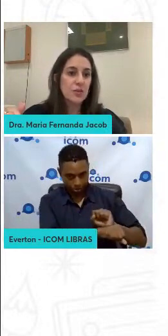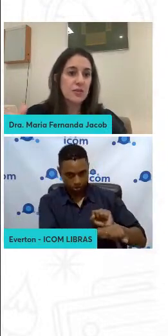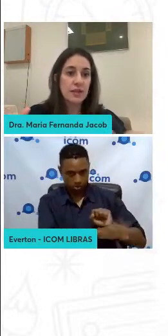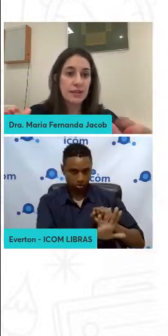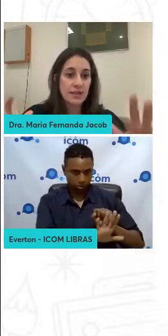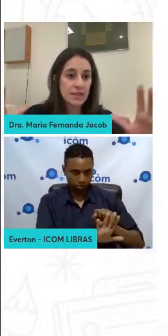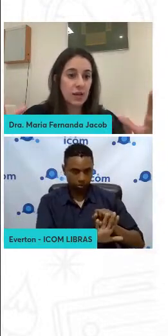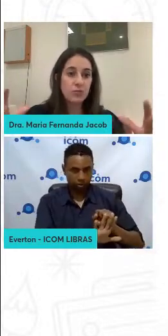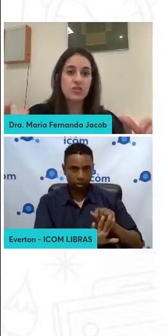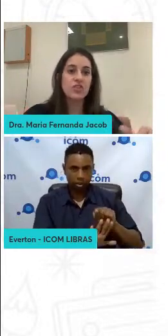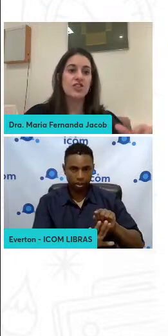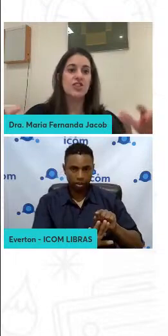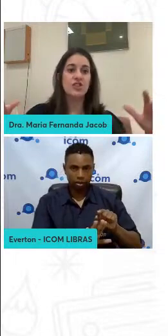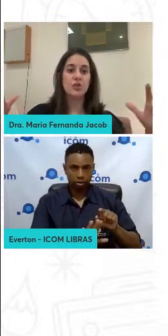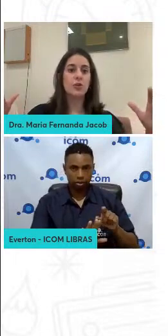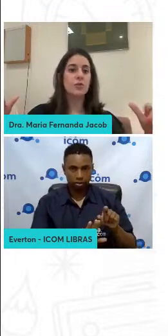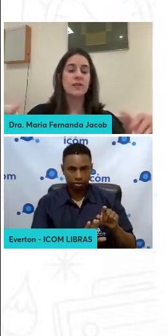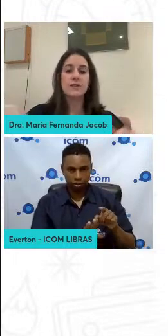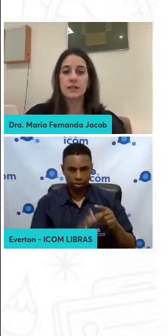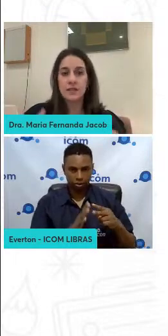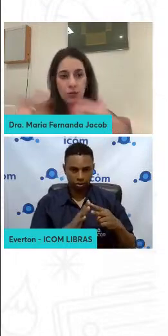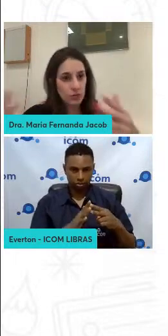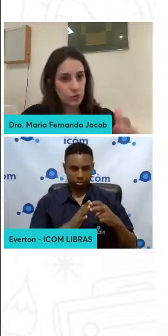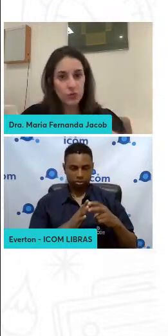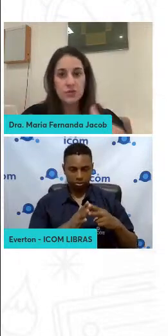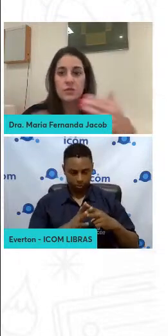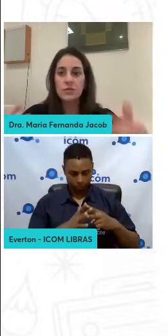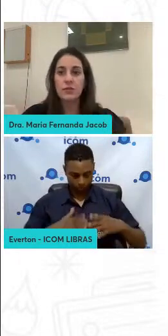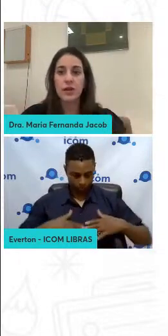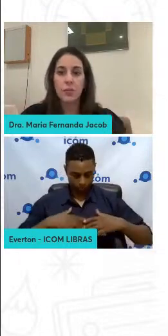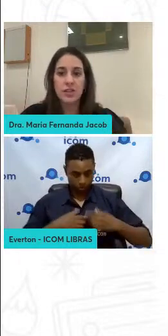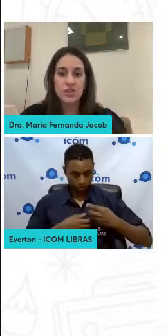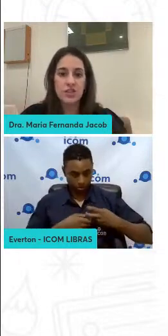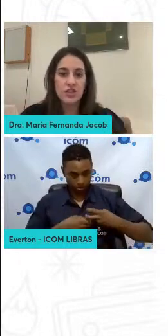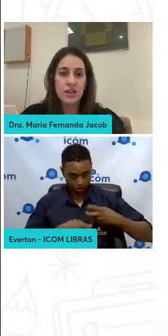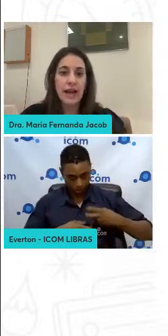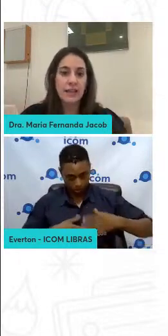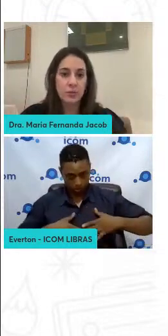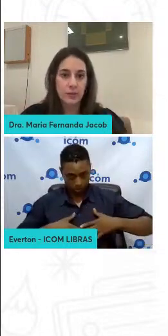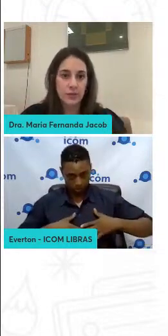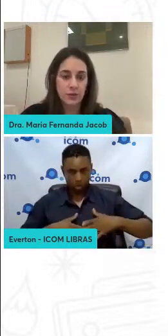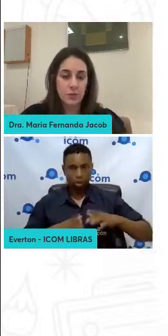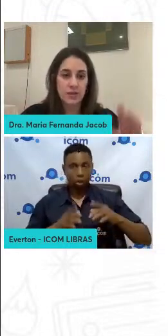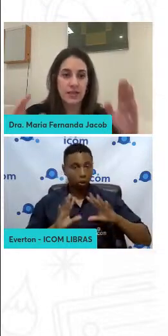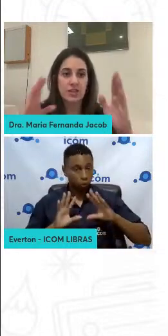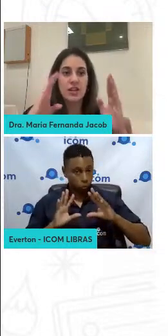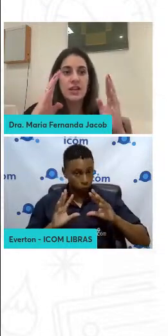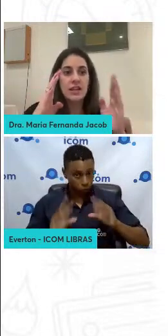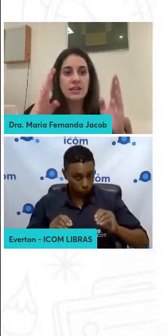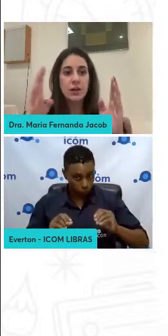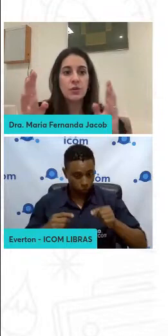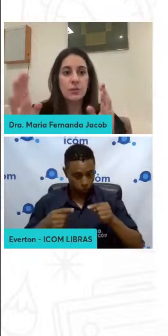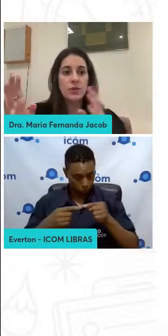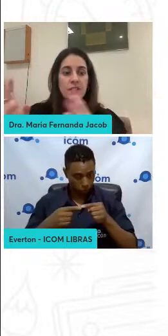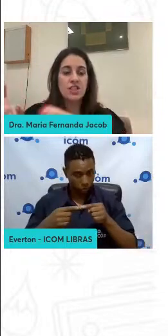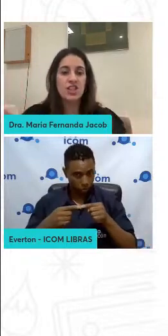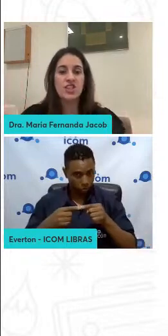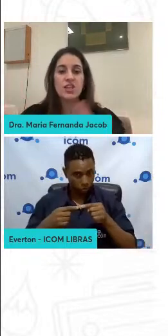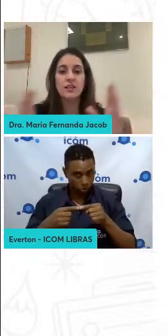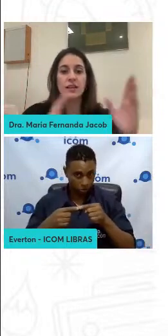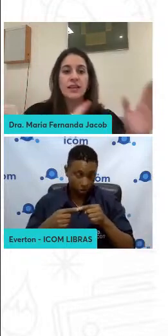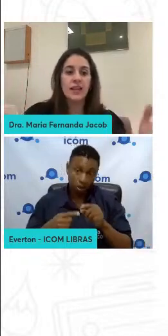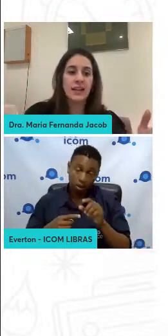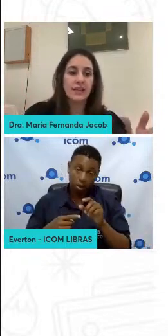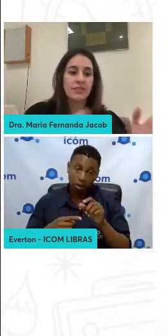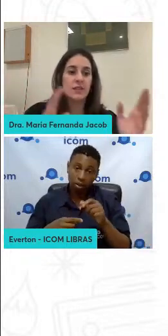de sustentação de tronco em extensão, tudo isso se for realmente indicado para esse nosso paciente. Então, é muito importante a